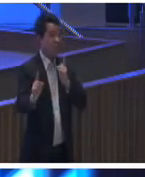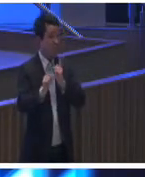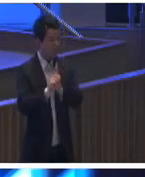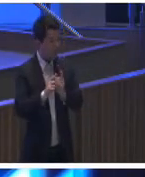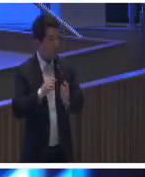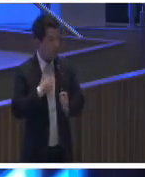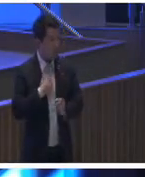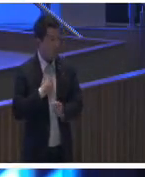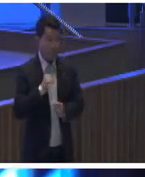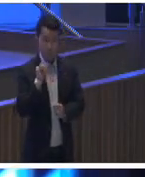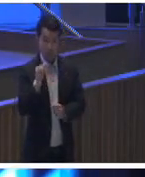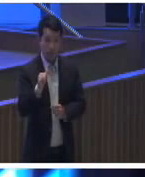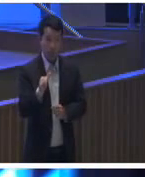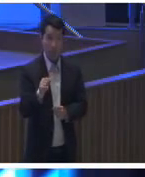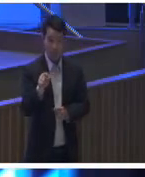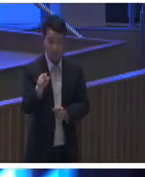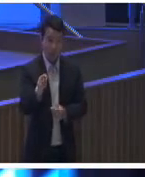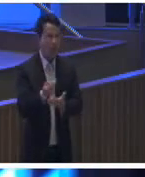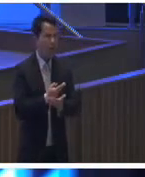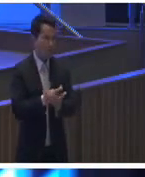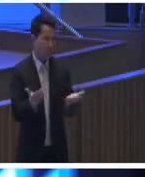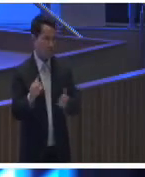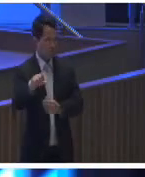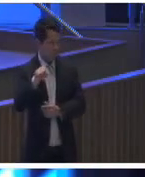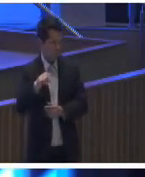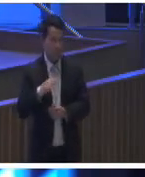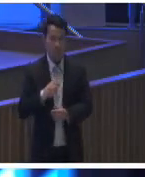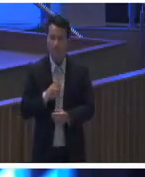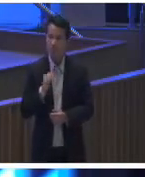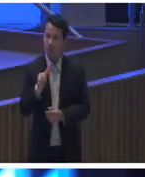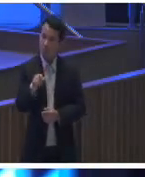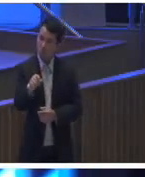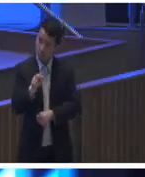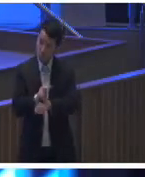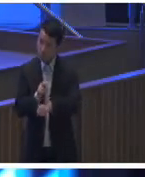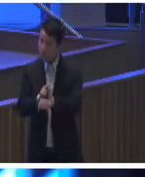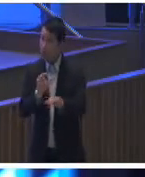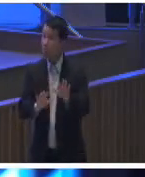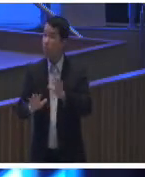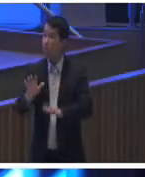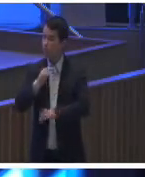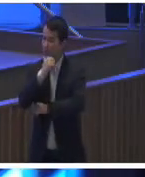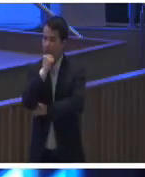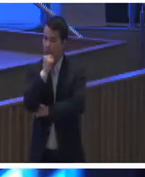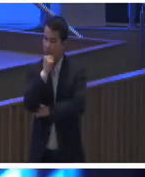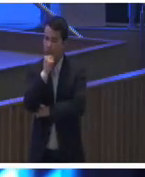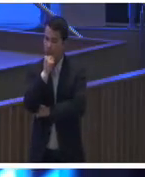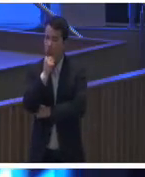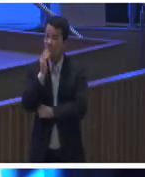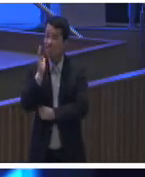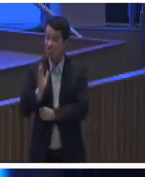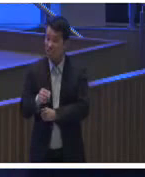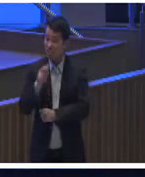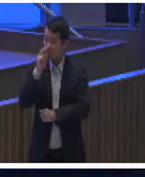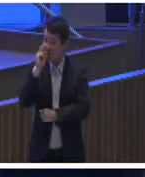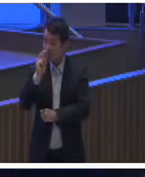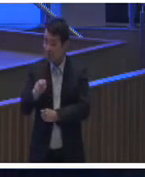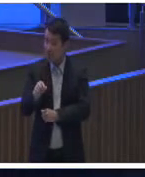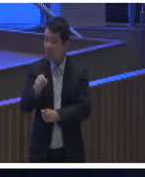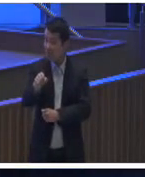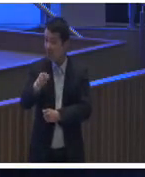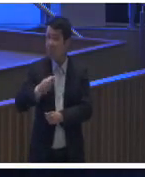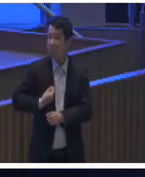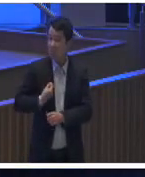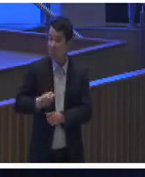cuidado, hein? Porque eu já assisti na sua vida Deus tirar tudo e você passar por penúria